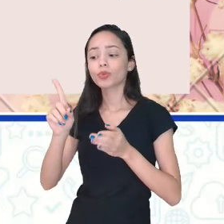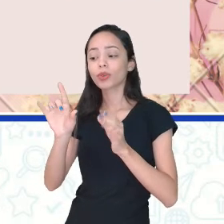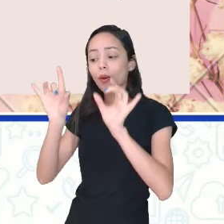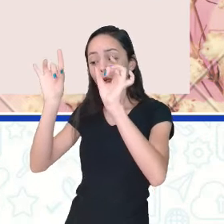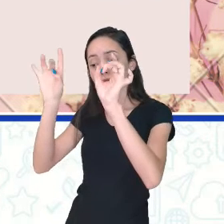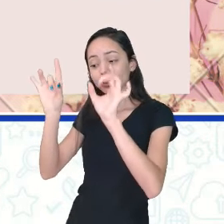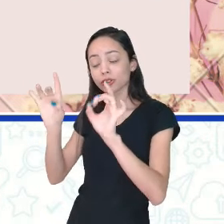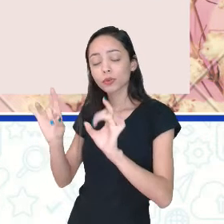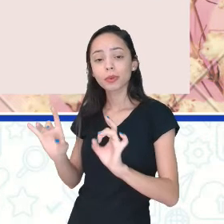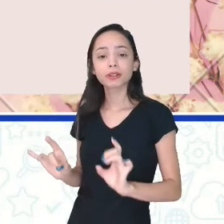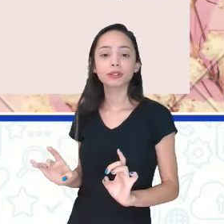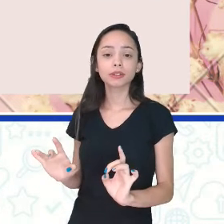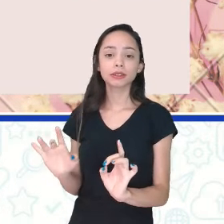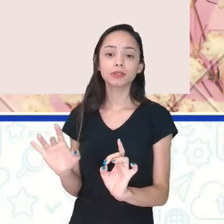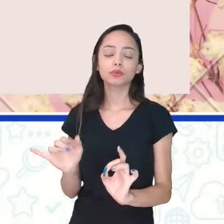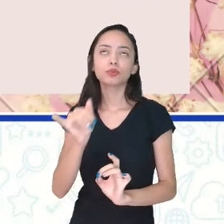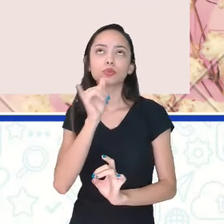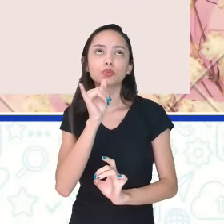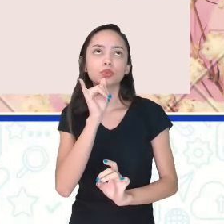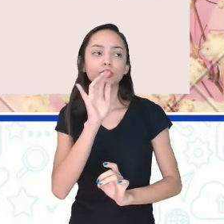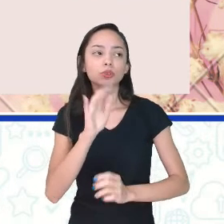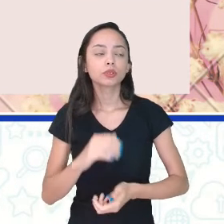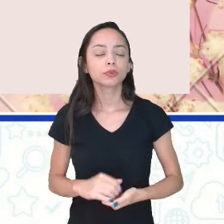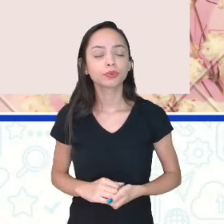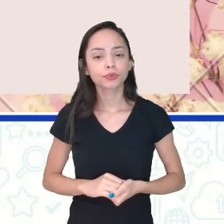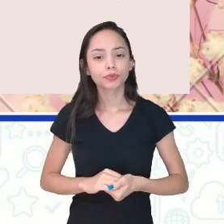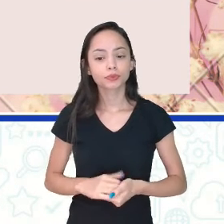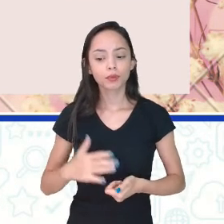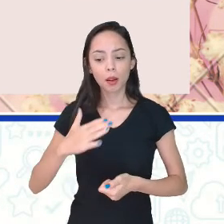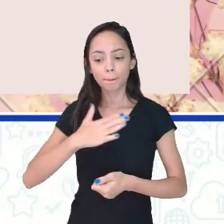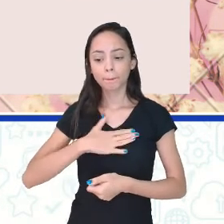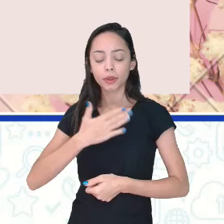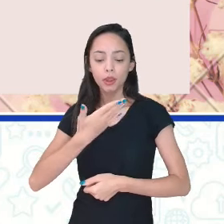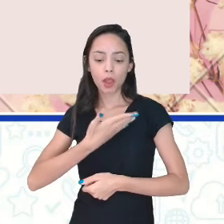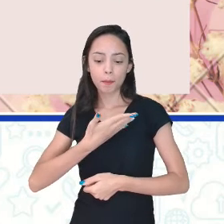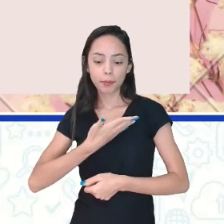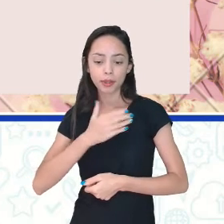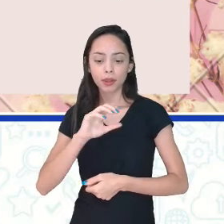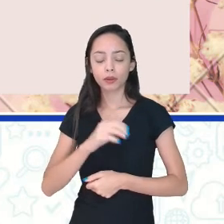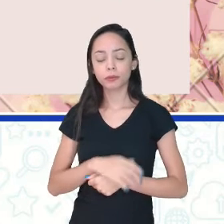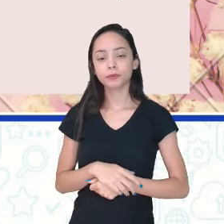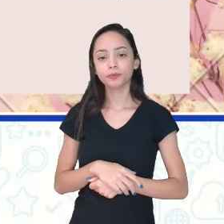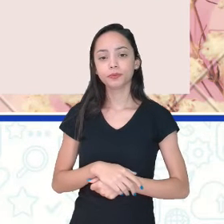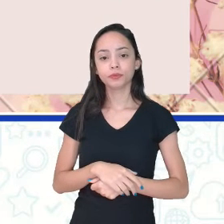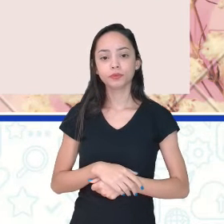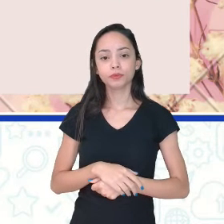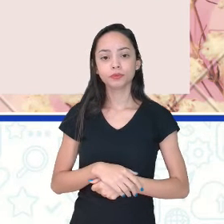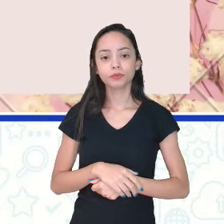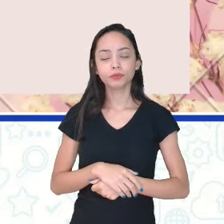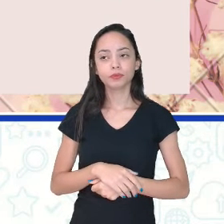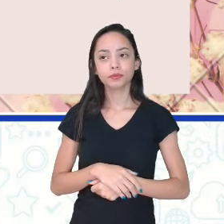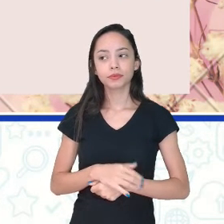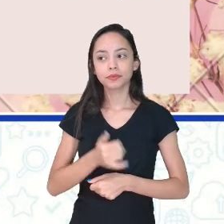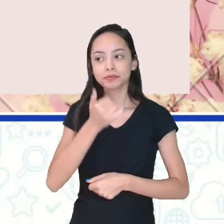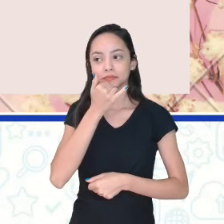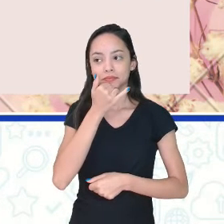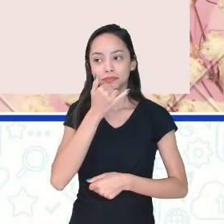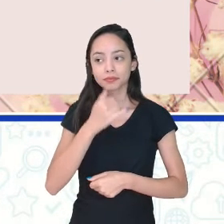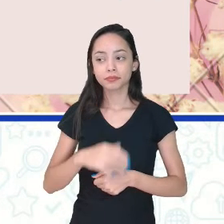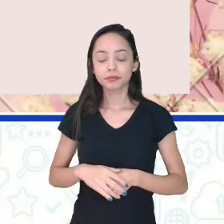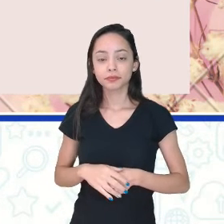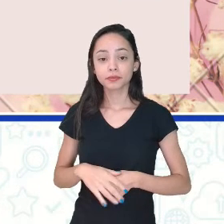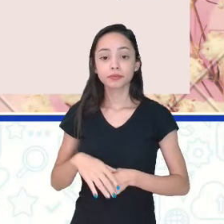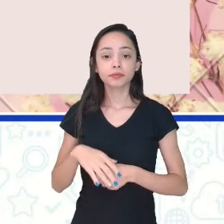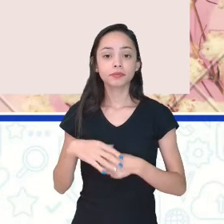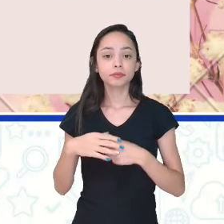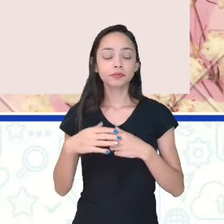no caso dos artigos indefinidos, por exemplo, a minha amiga ou uma amiga, entende? Assim,